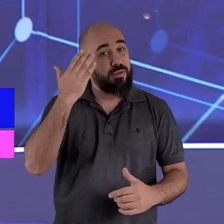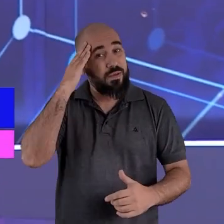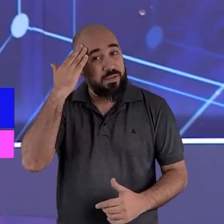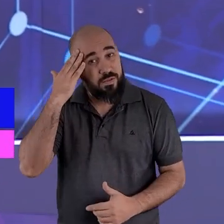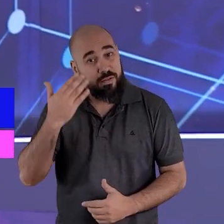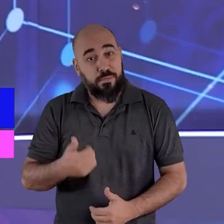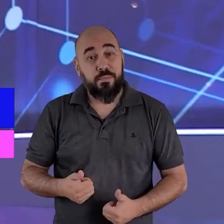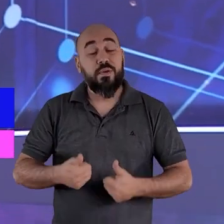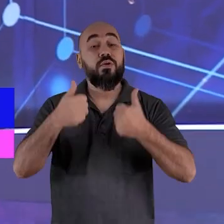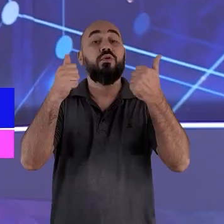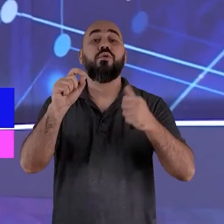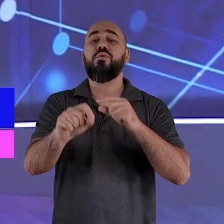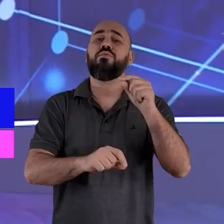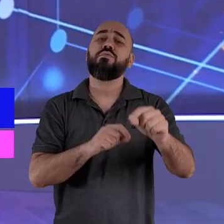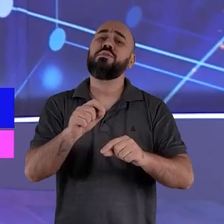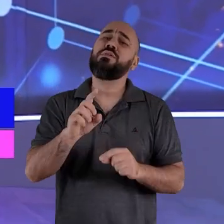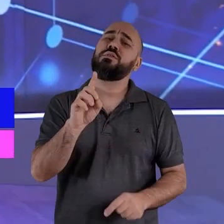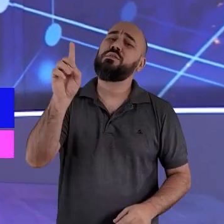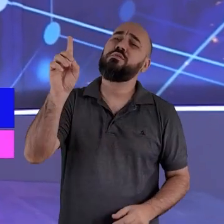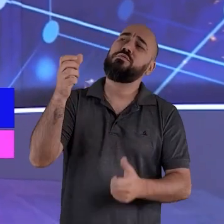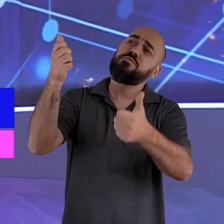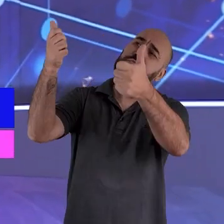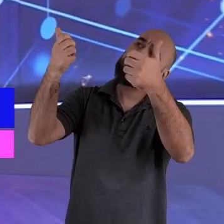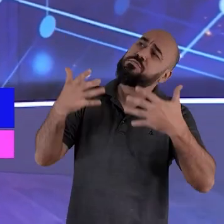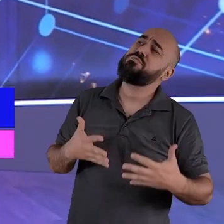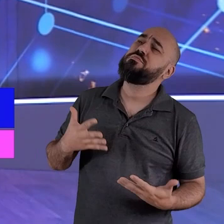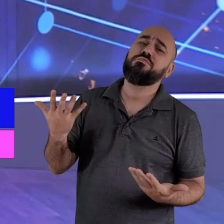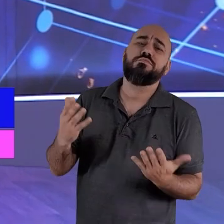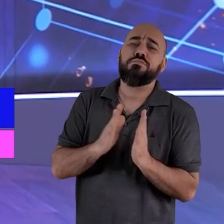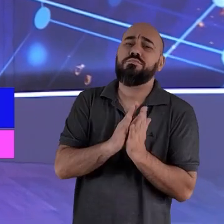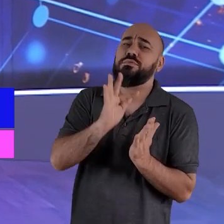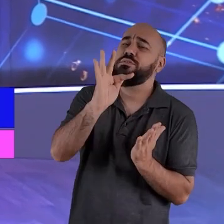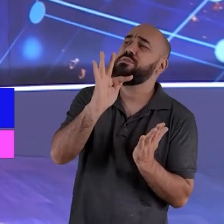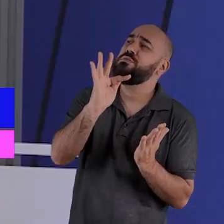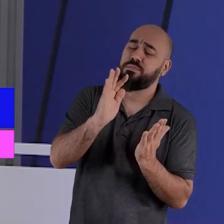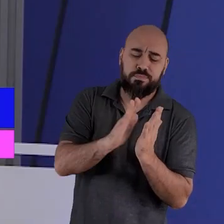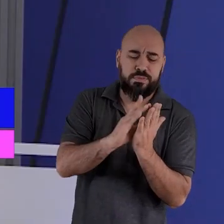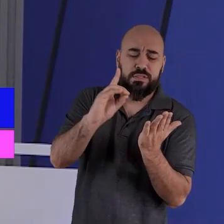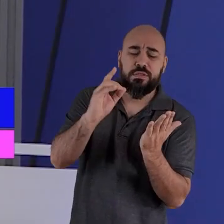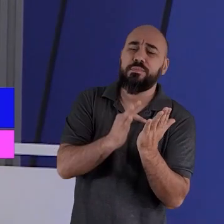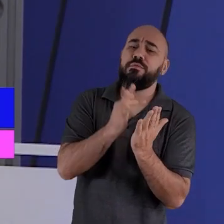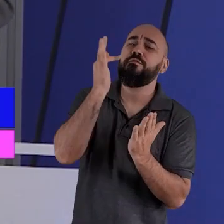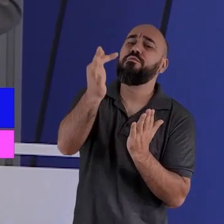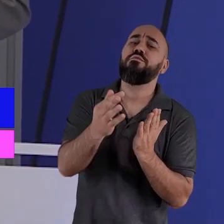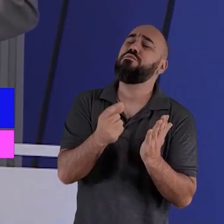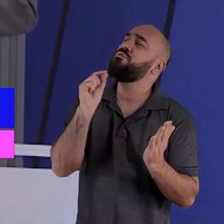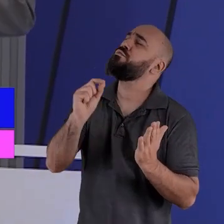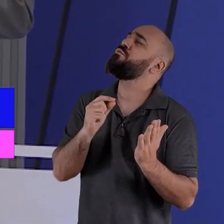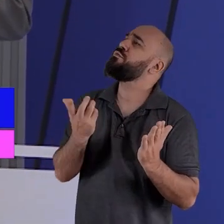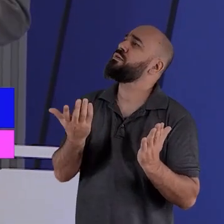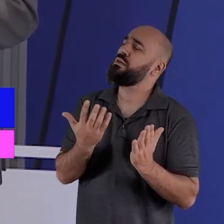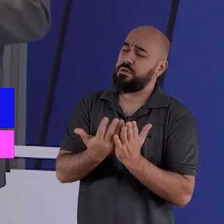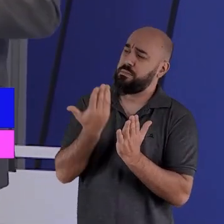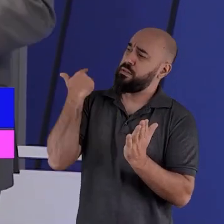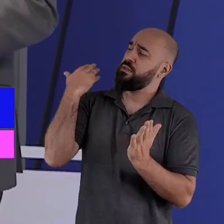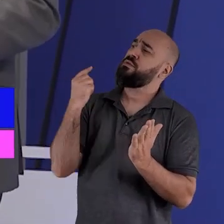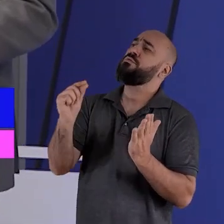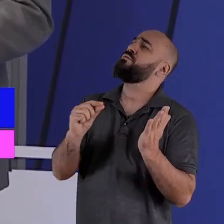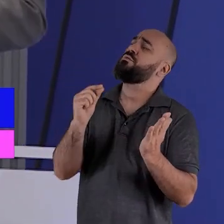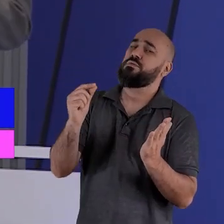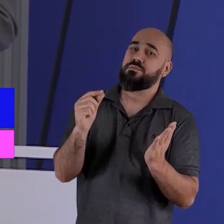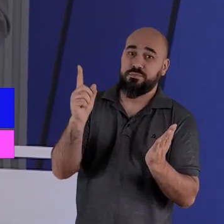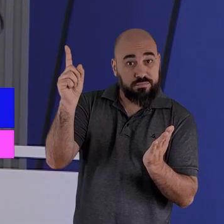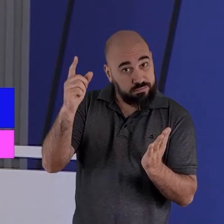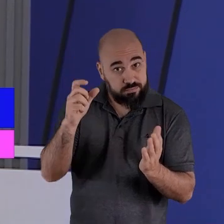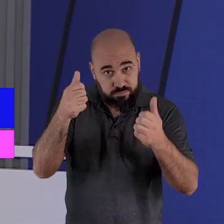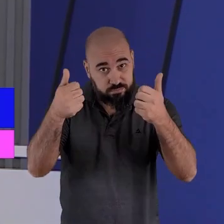melhor o que Deus tem para nós nas profecias. Quando nós vamos aos livros proféticos